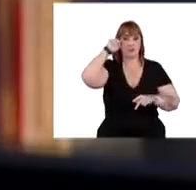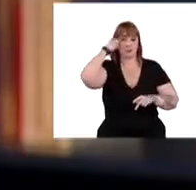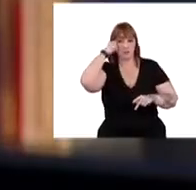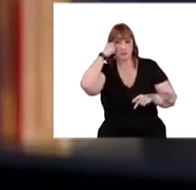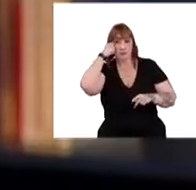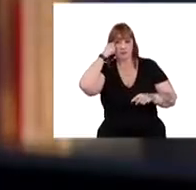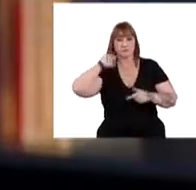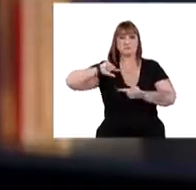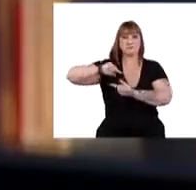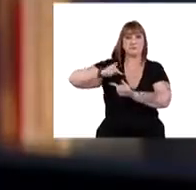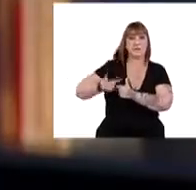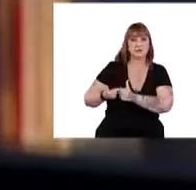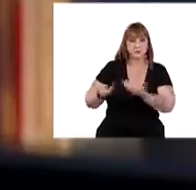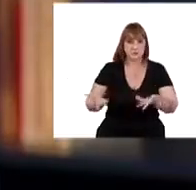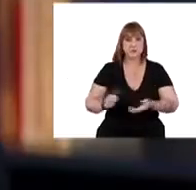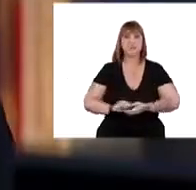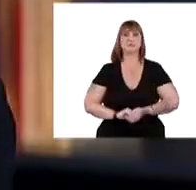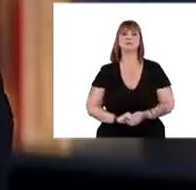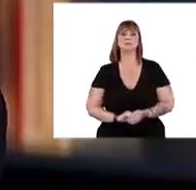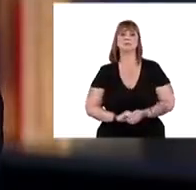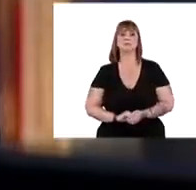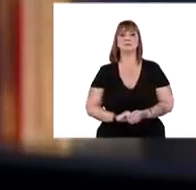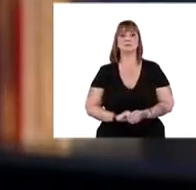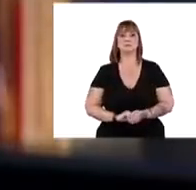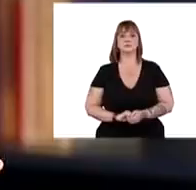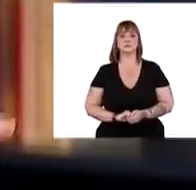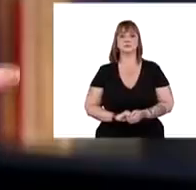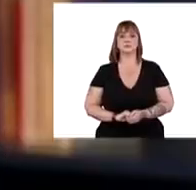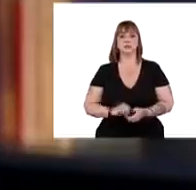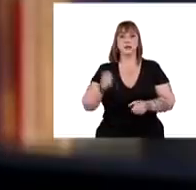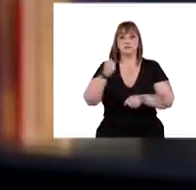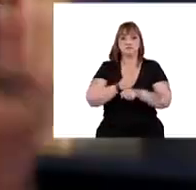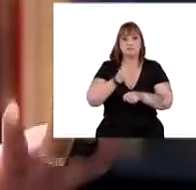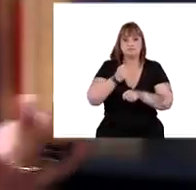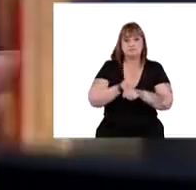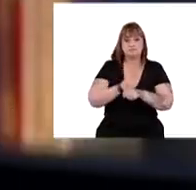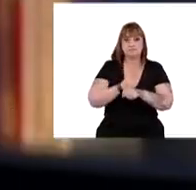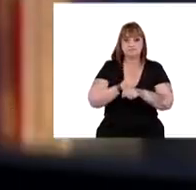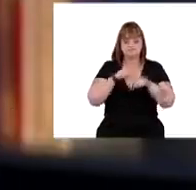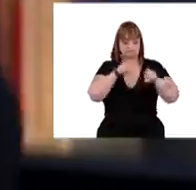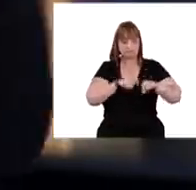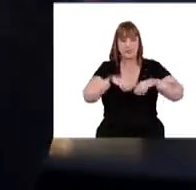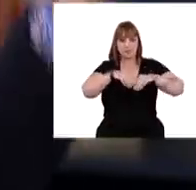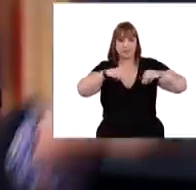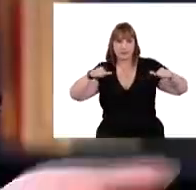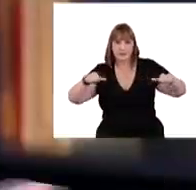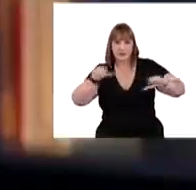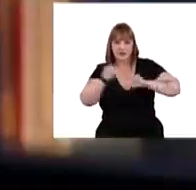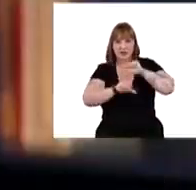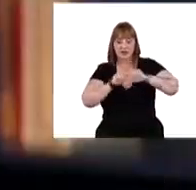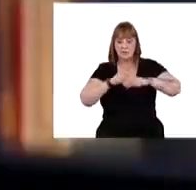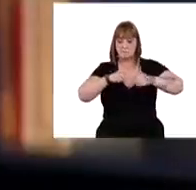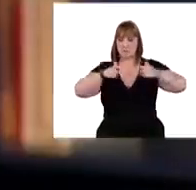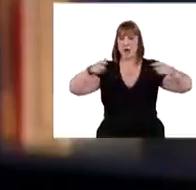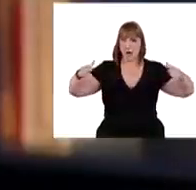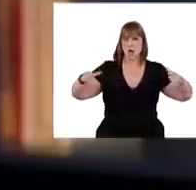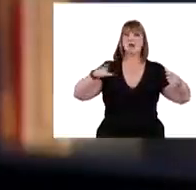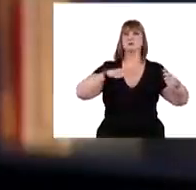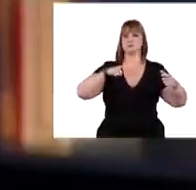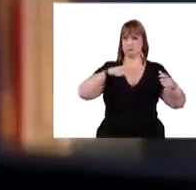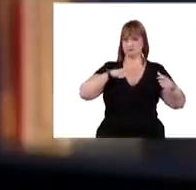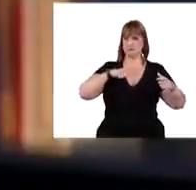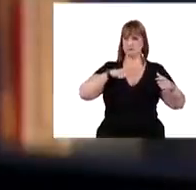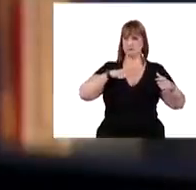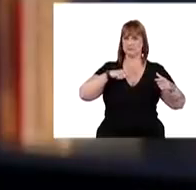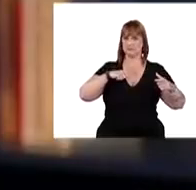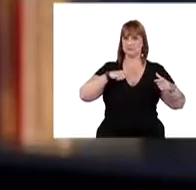povos tradicionais, a reforma agrária que precisa, né, que é muito mais ampla. Então, a gente,